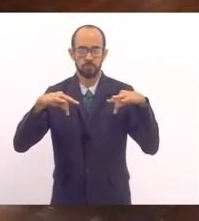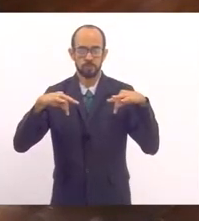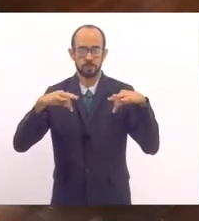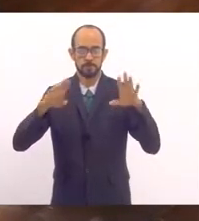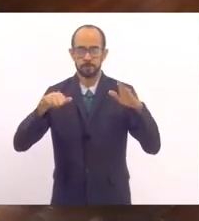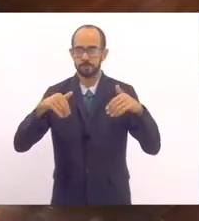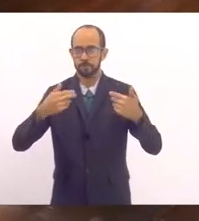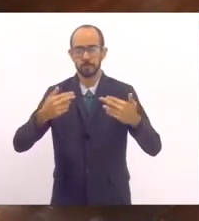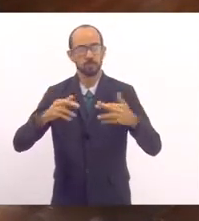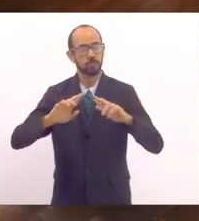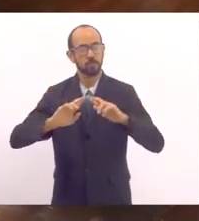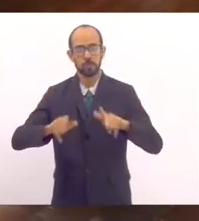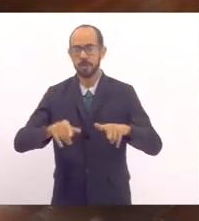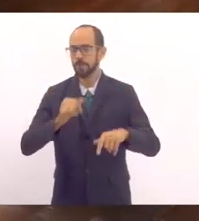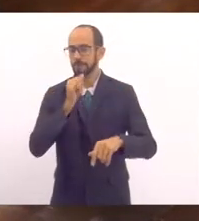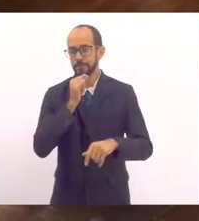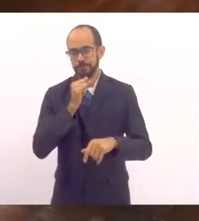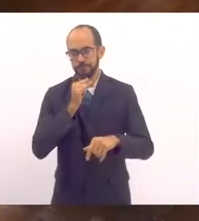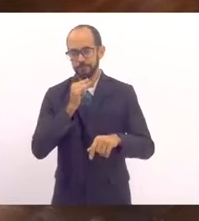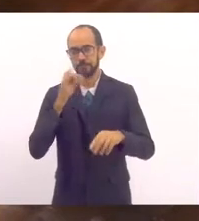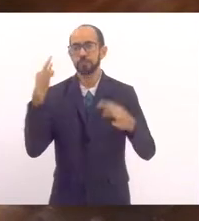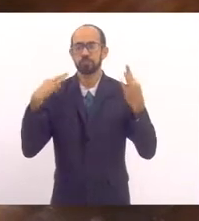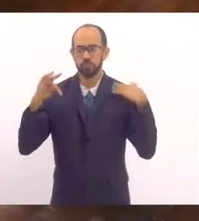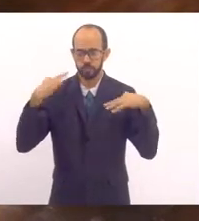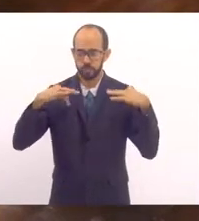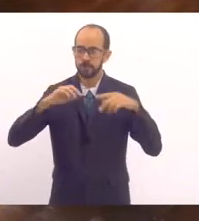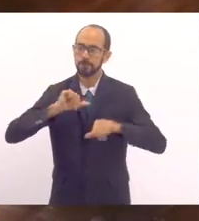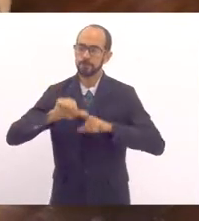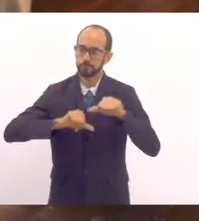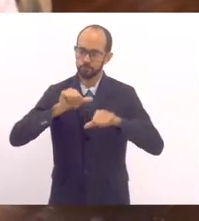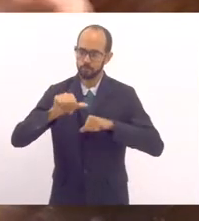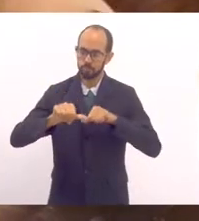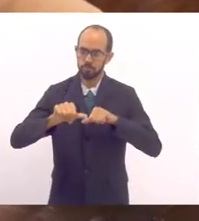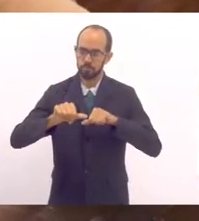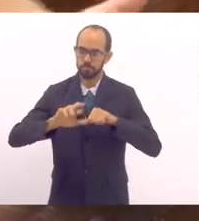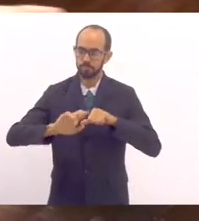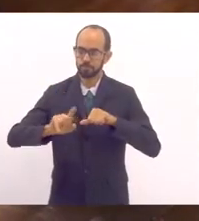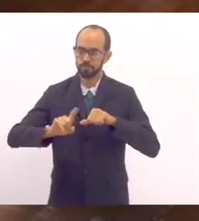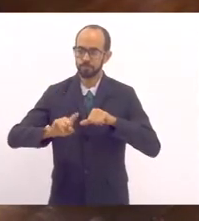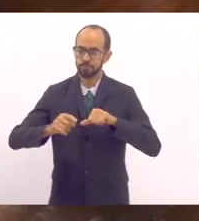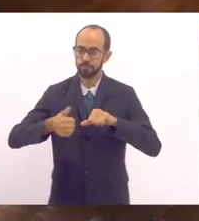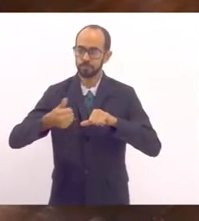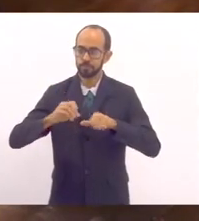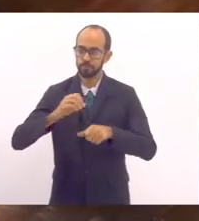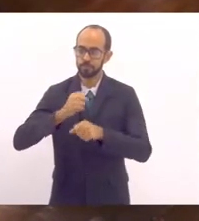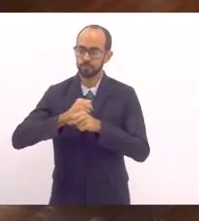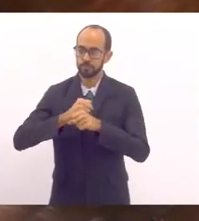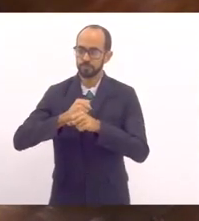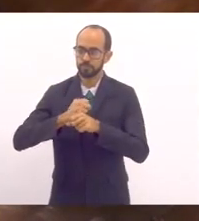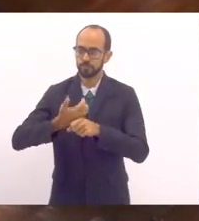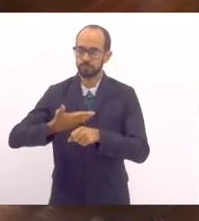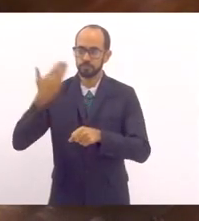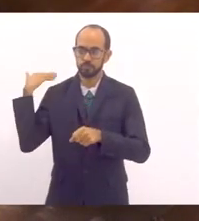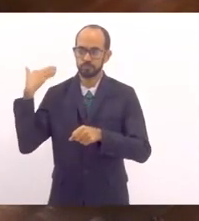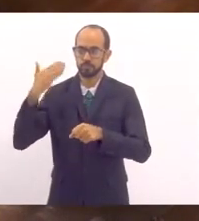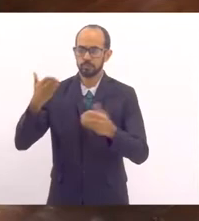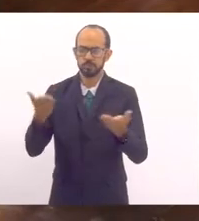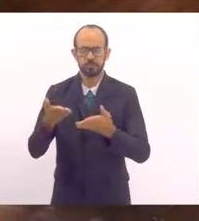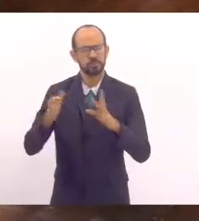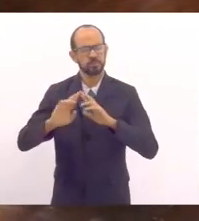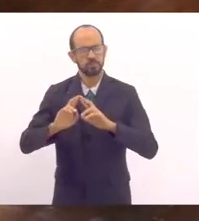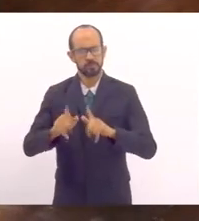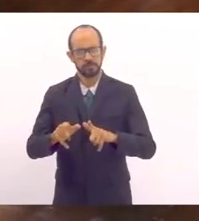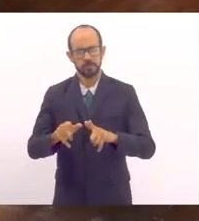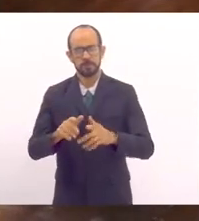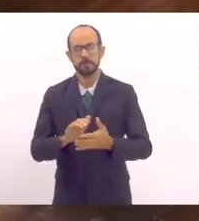nada é por acaso. O turismo está em mudança. Né? Não é o que era 10 anos atrás, não é nada hoje. Hoje é tudo diferente. E